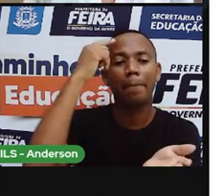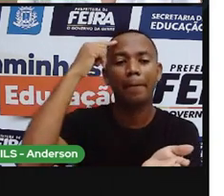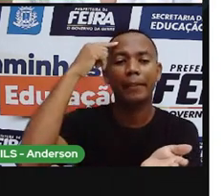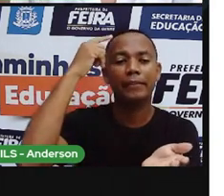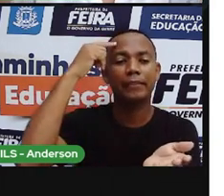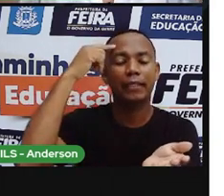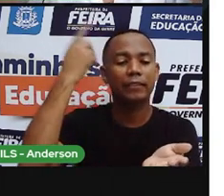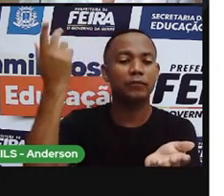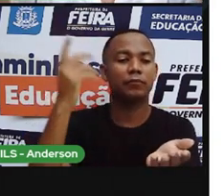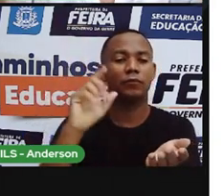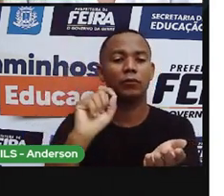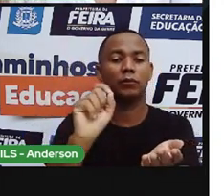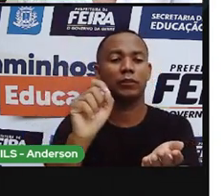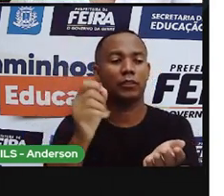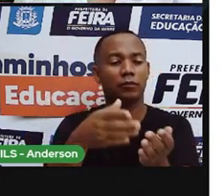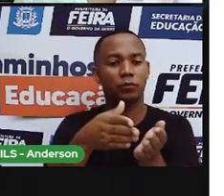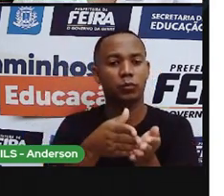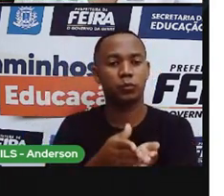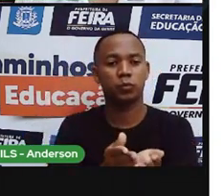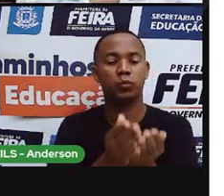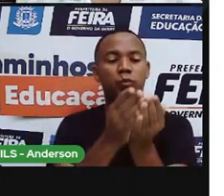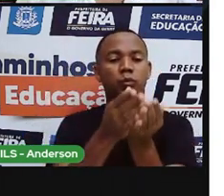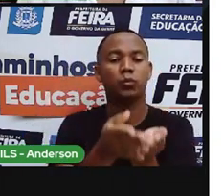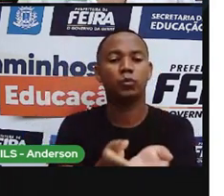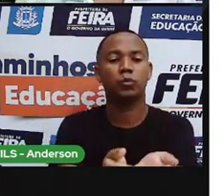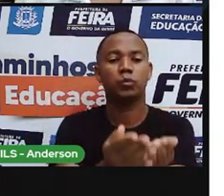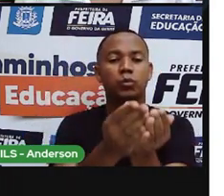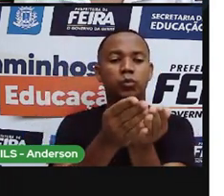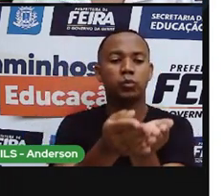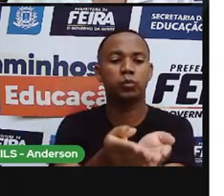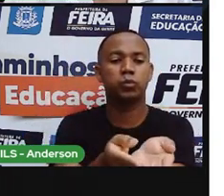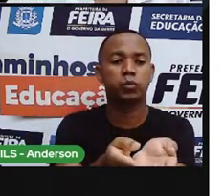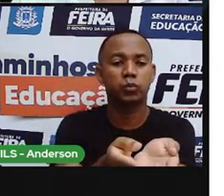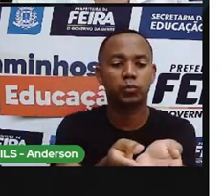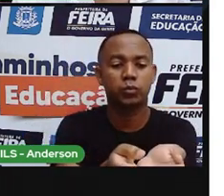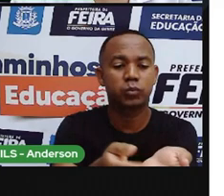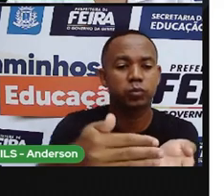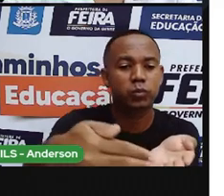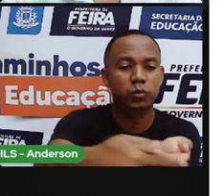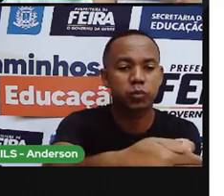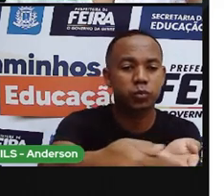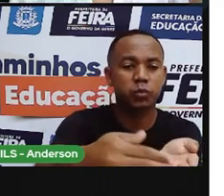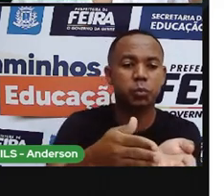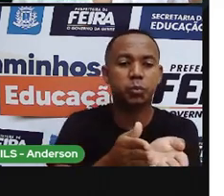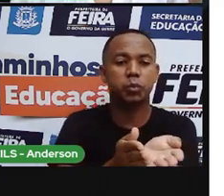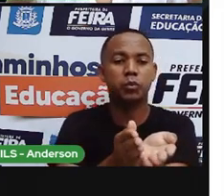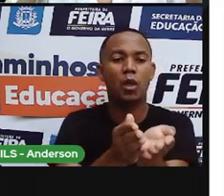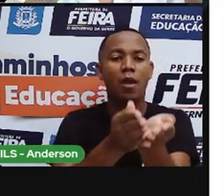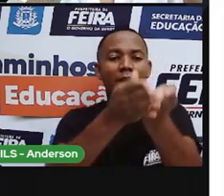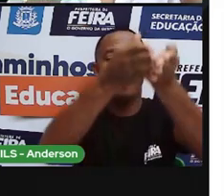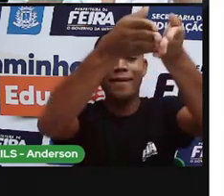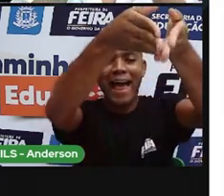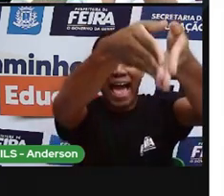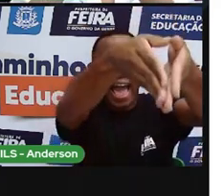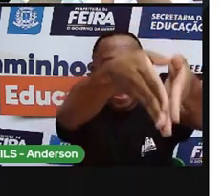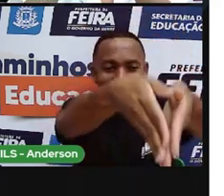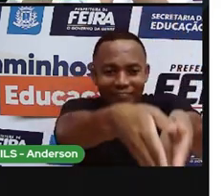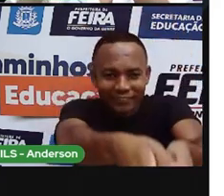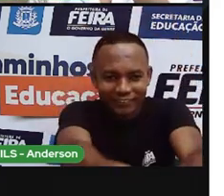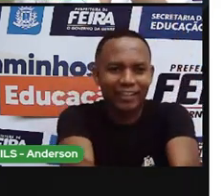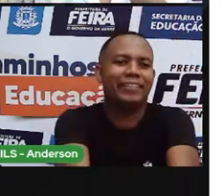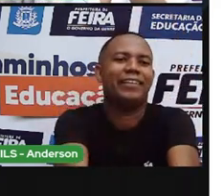Quando você fosse navegar, em determinado momento, iria acontecer o quê? Você chegaria na borda, chegaria no final. Então, vamos imaginar que o celular da